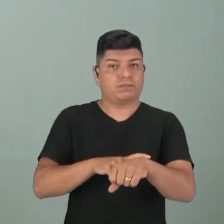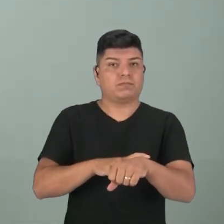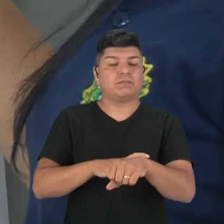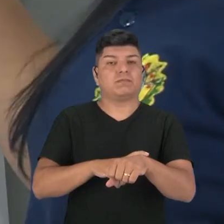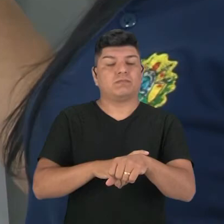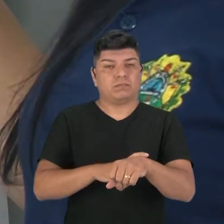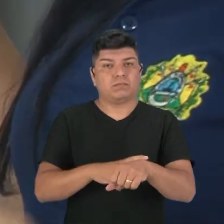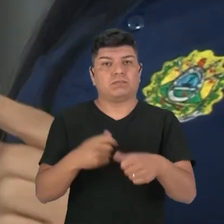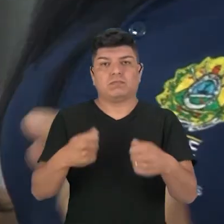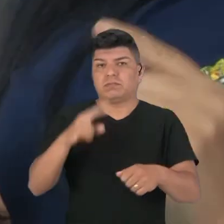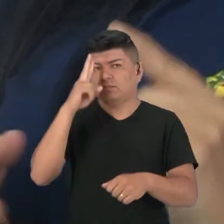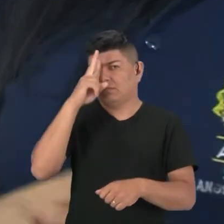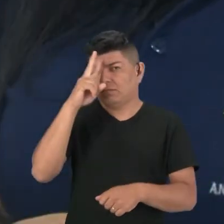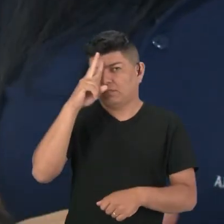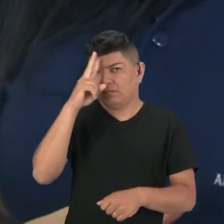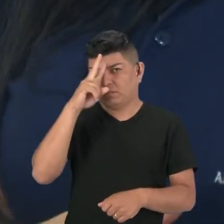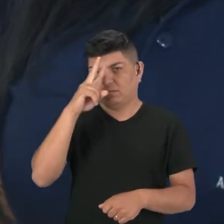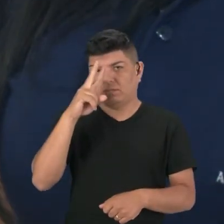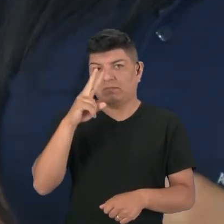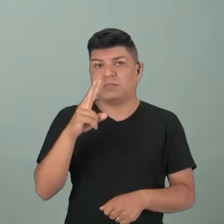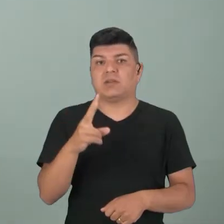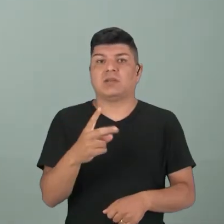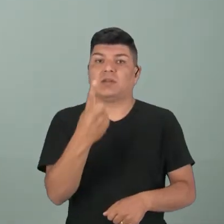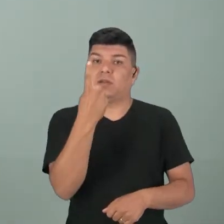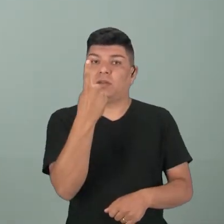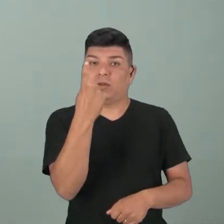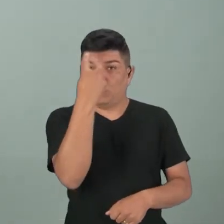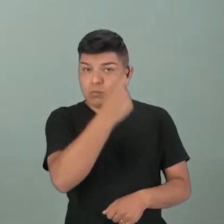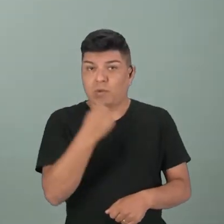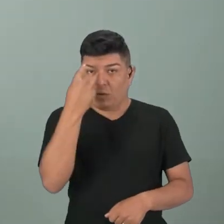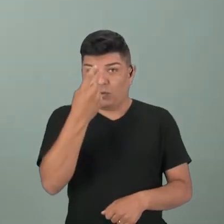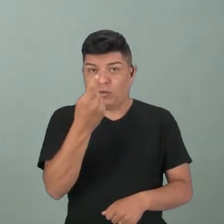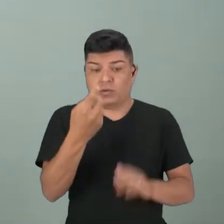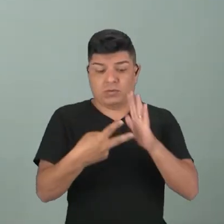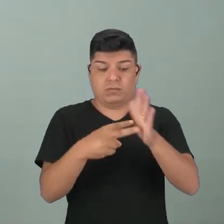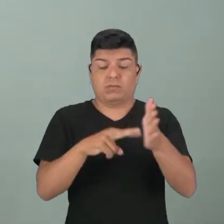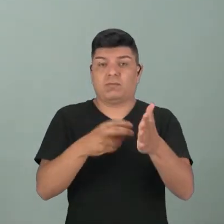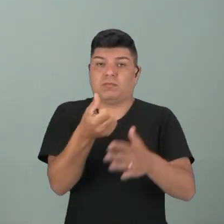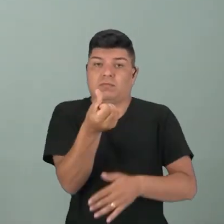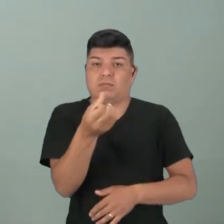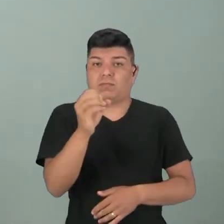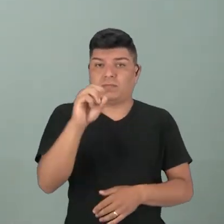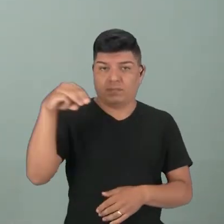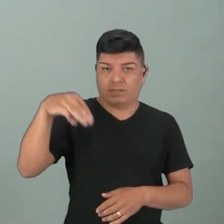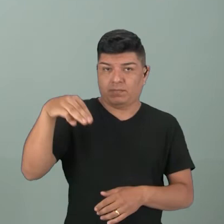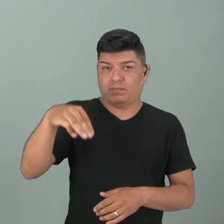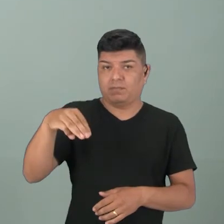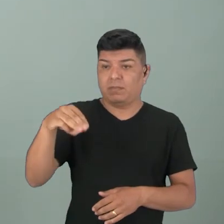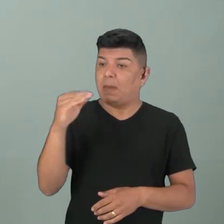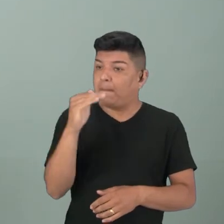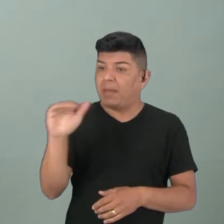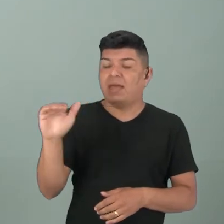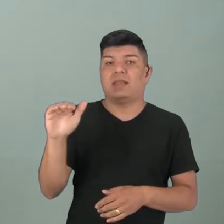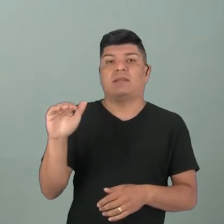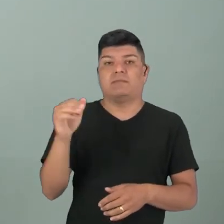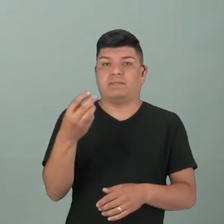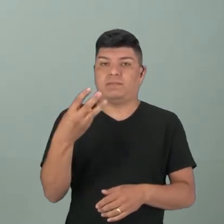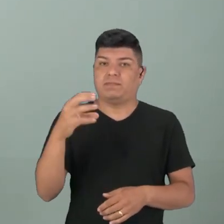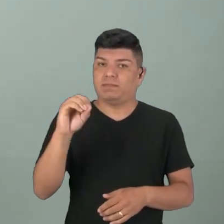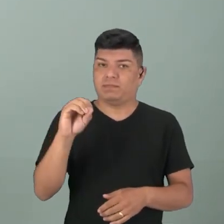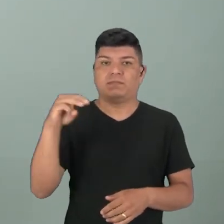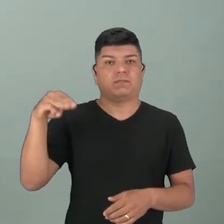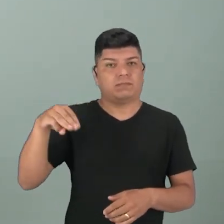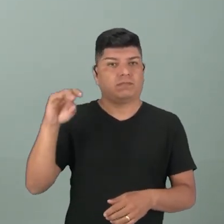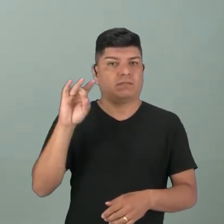eu vou ter que lembrar que 1 hora é 60 minutos e meia hora é 30. Por isso que eu vou chegar na resposta aqui. Um jogo de